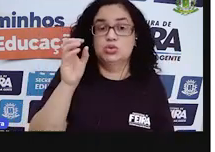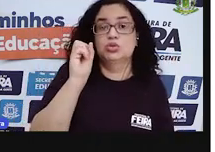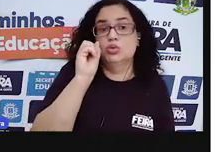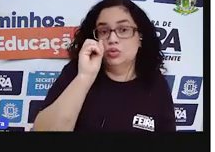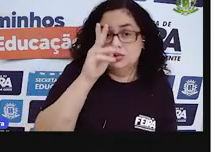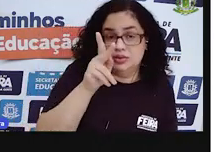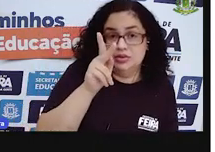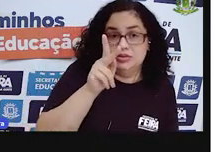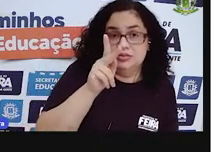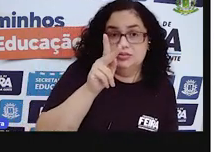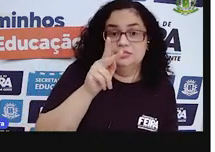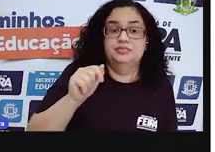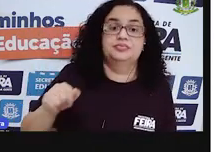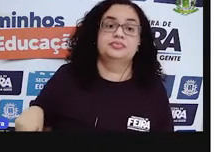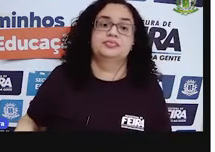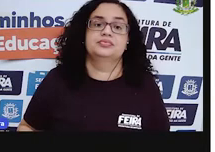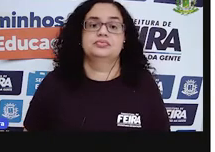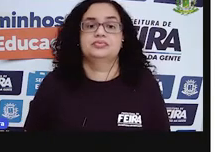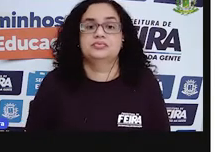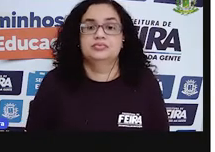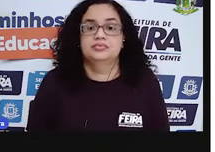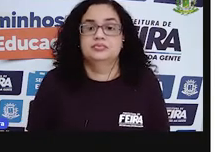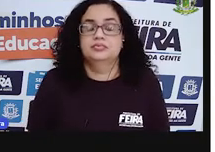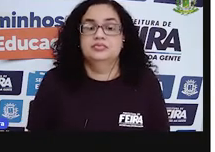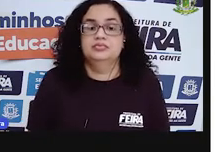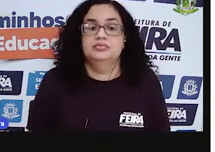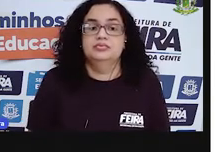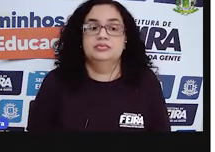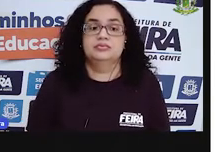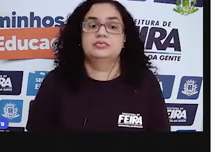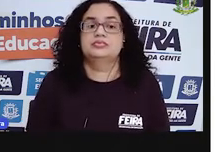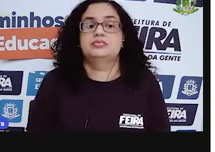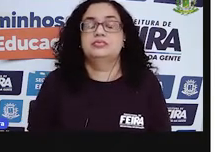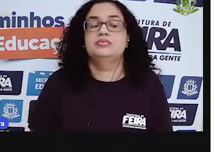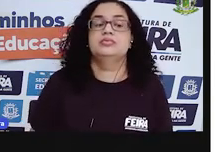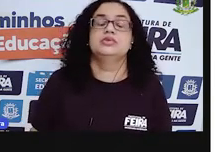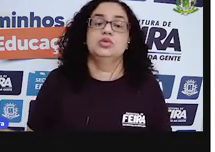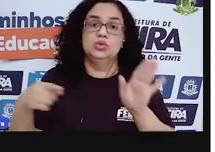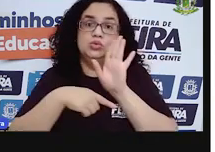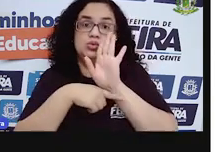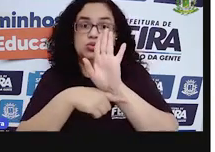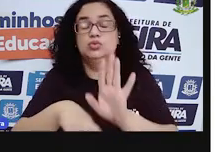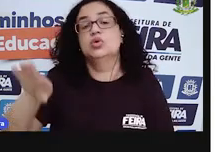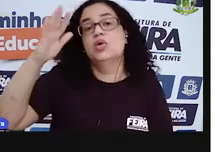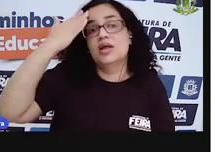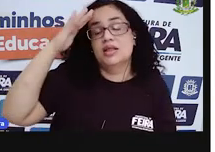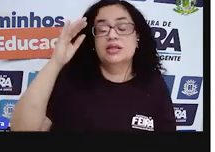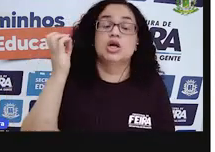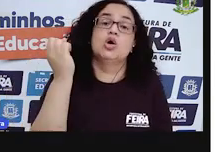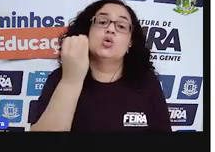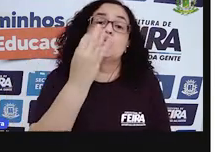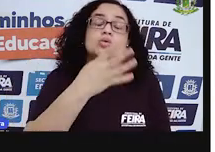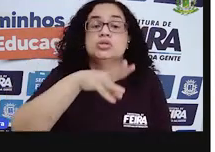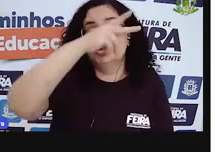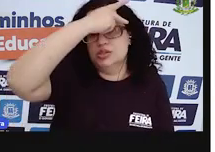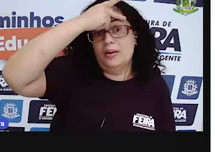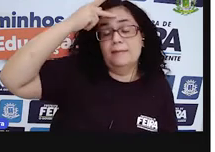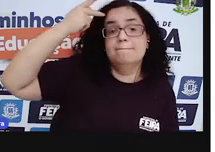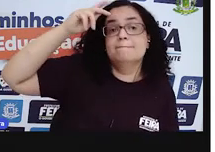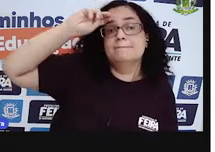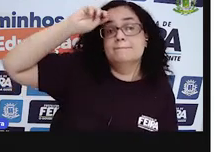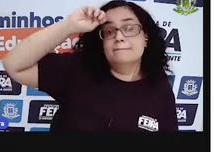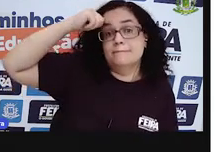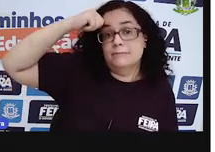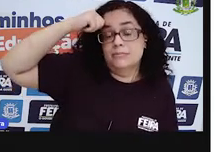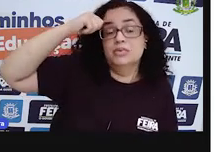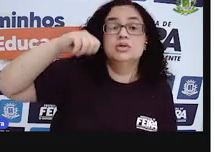tá bom bom e para nos ajudar a entender essa quantidade de pessoas